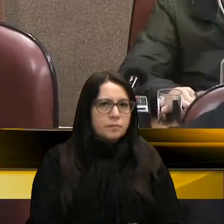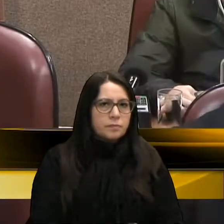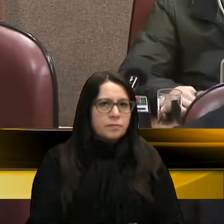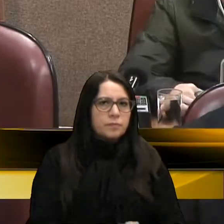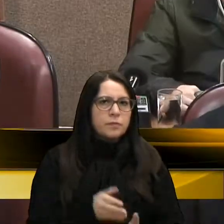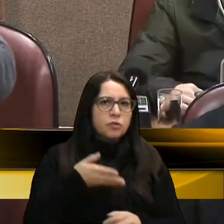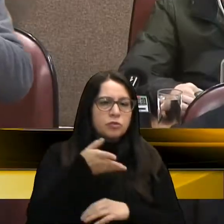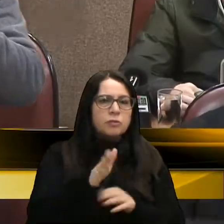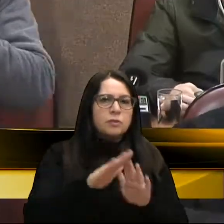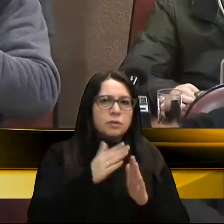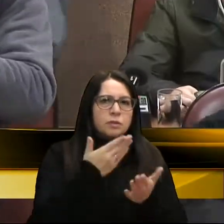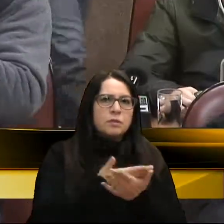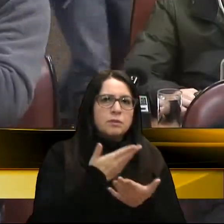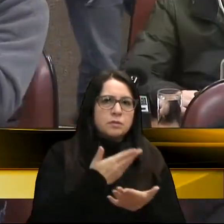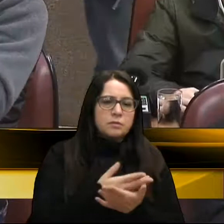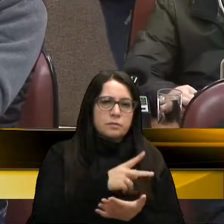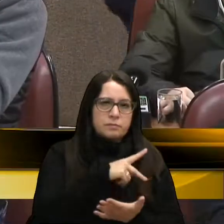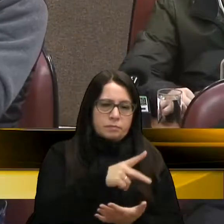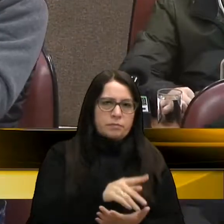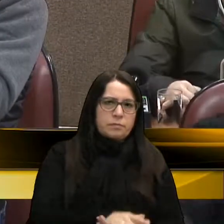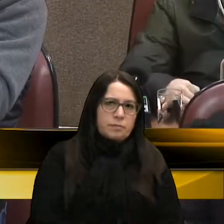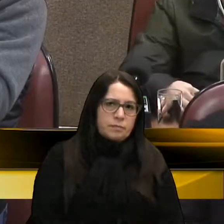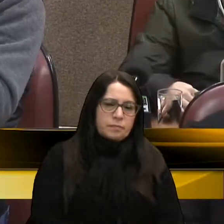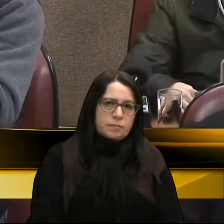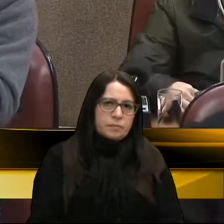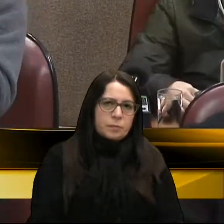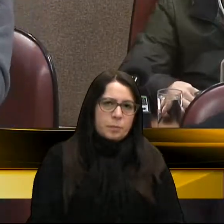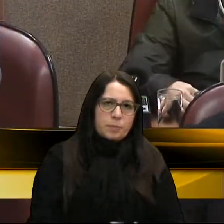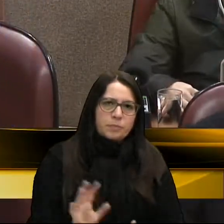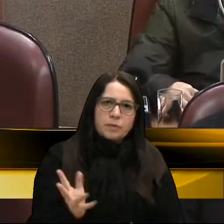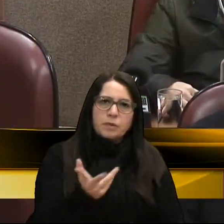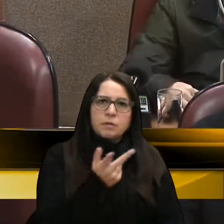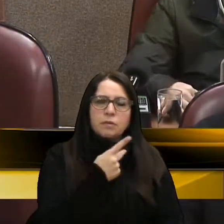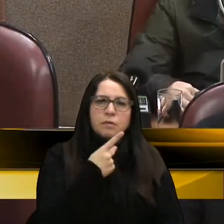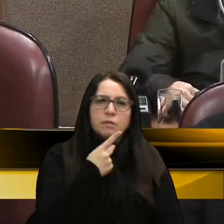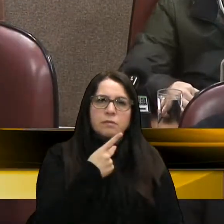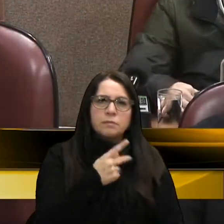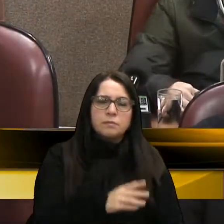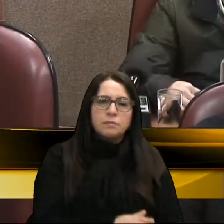Chegávamos na escola, senhor presidente, todo mundo ia para o